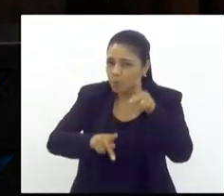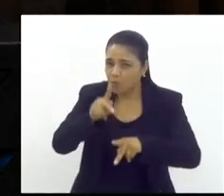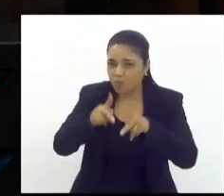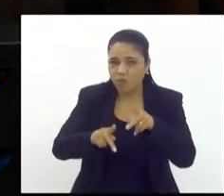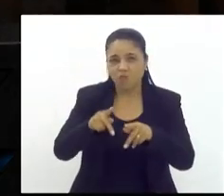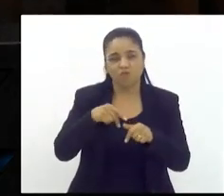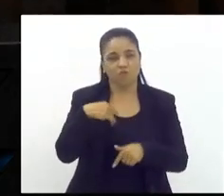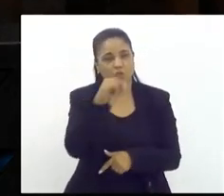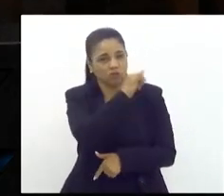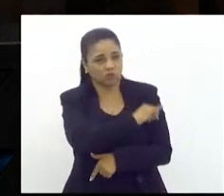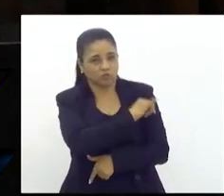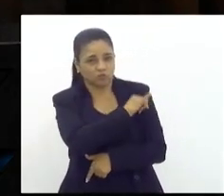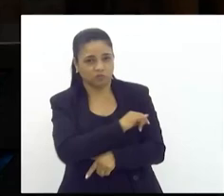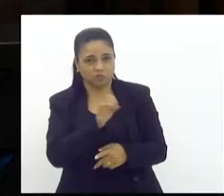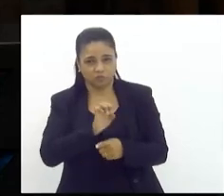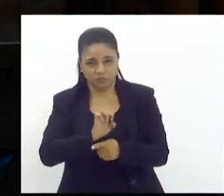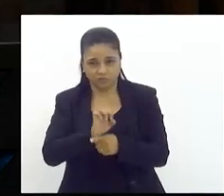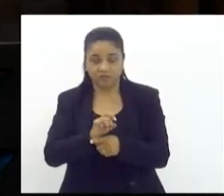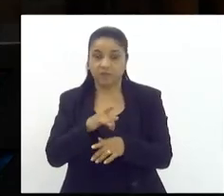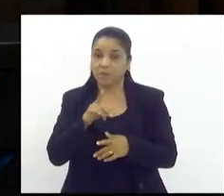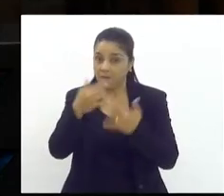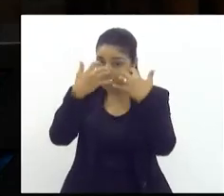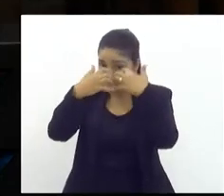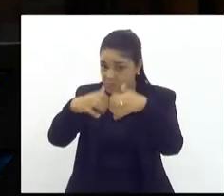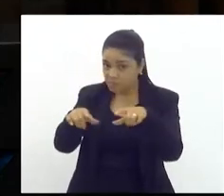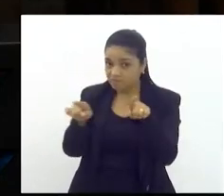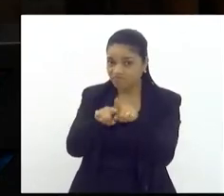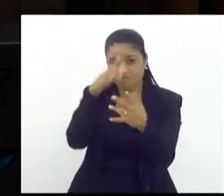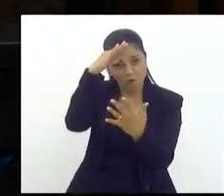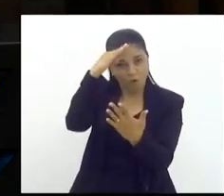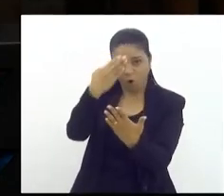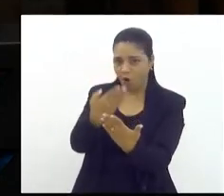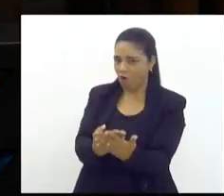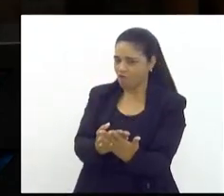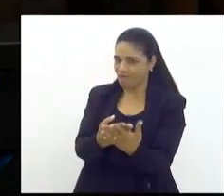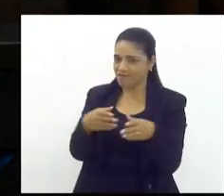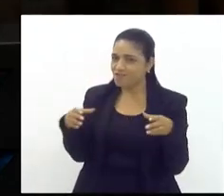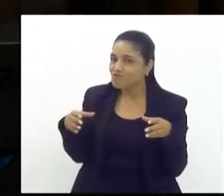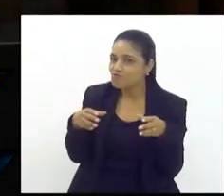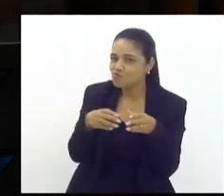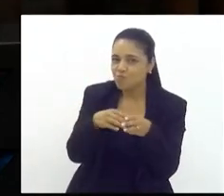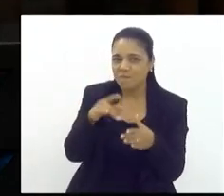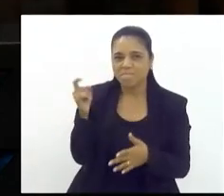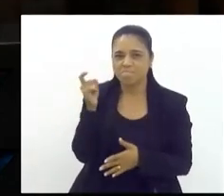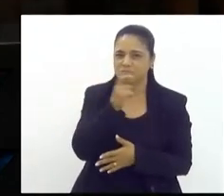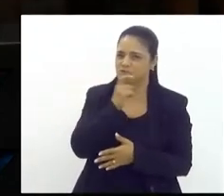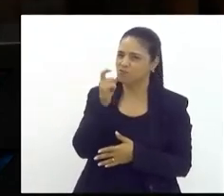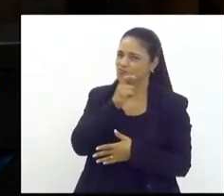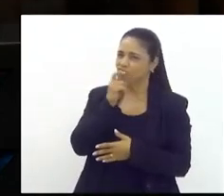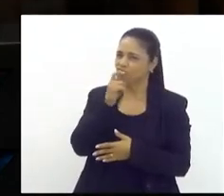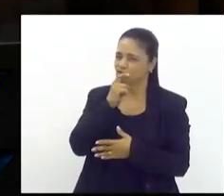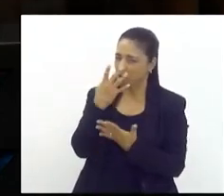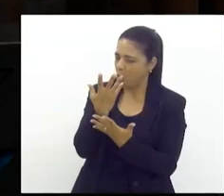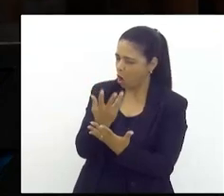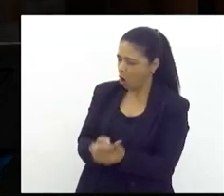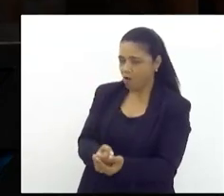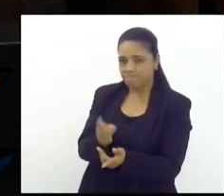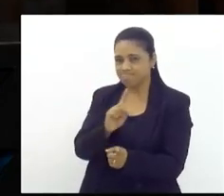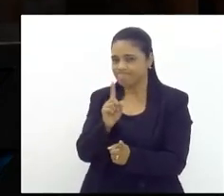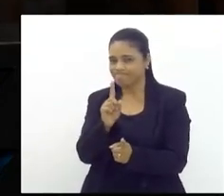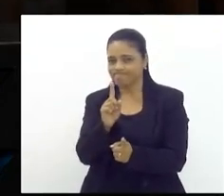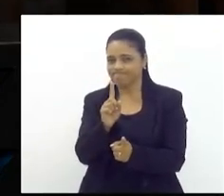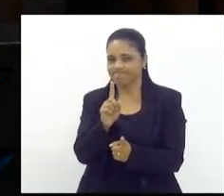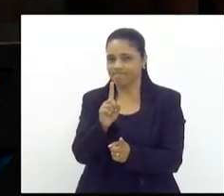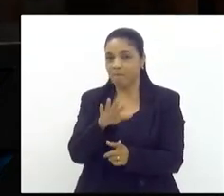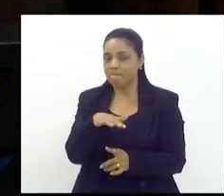mas para o povo de Petrópolis não Confiam na turma da mentirinha não confia na turma do quanto